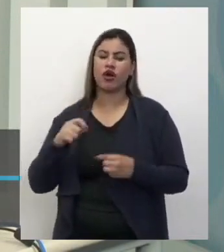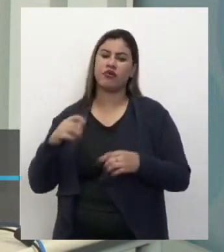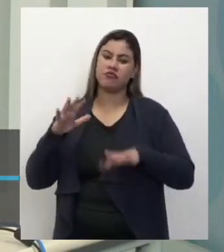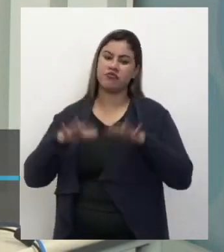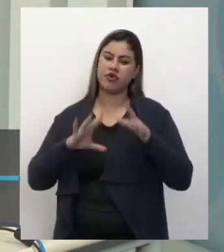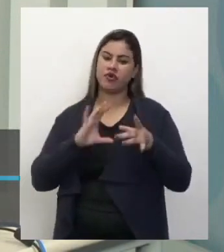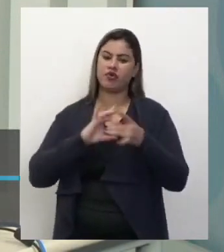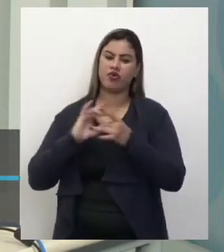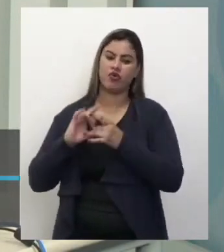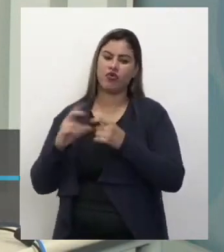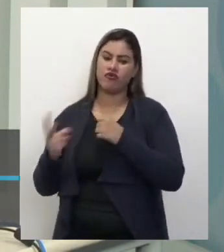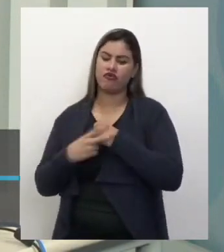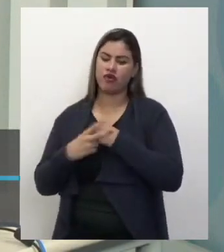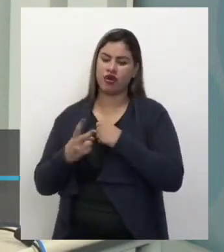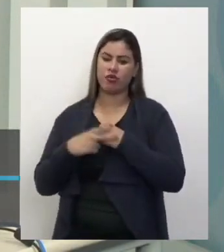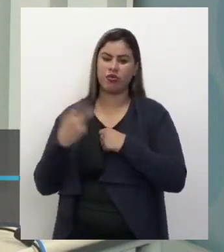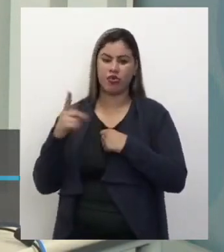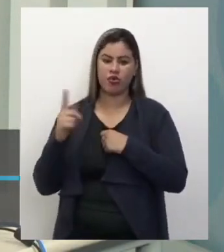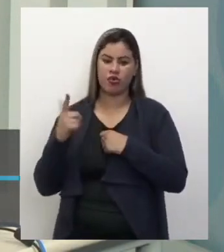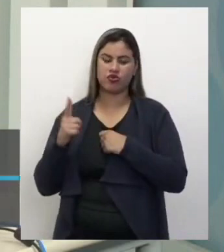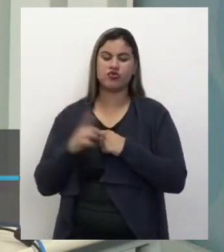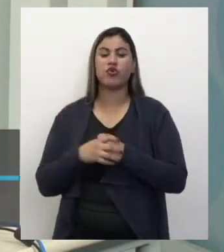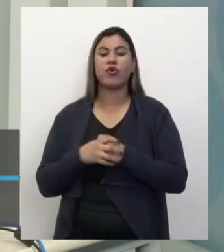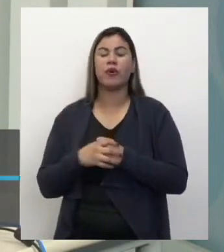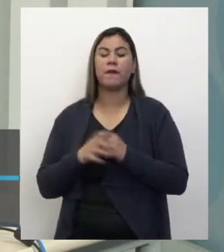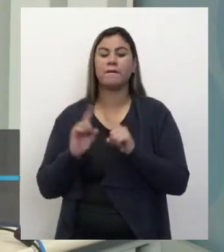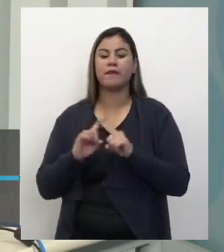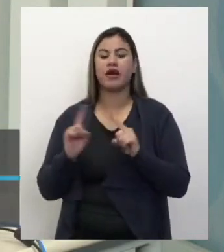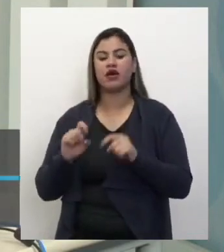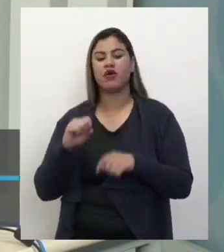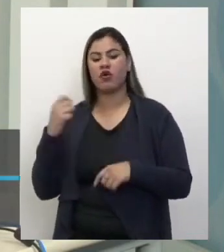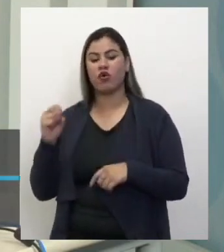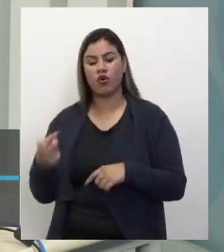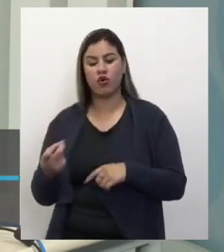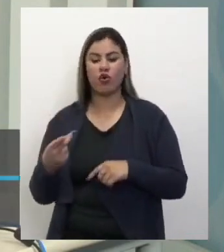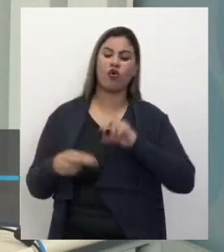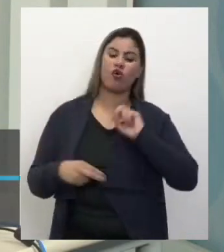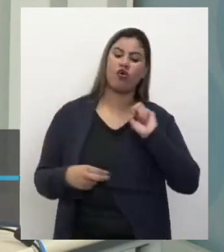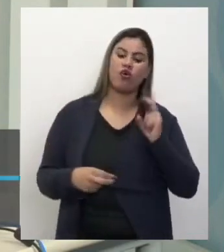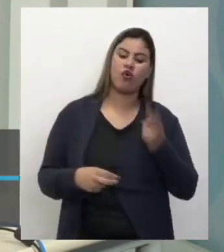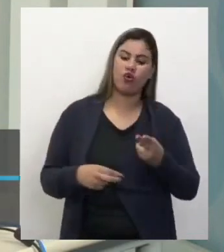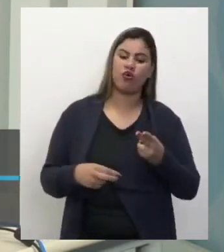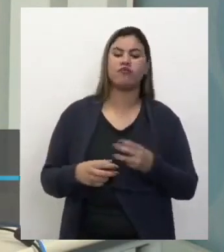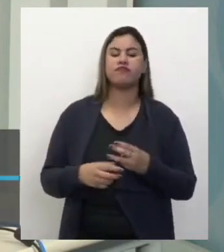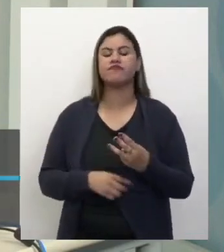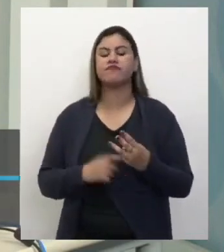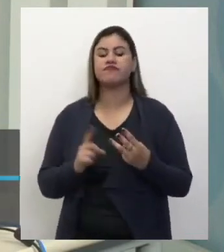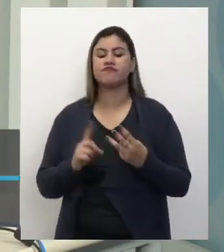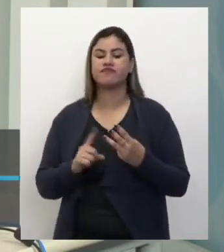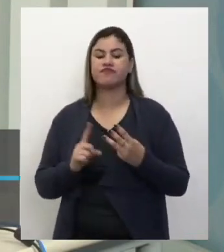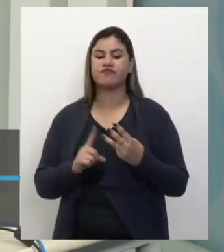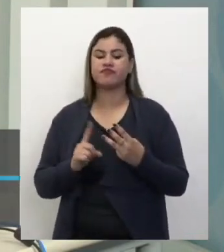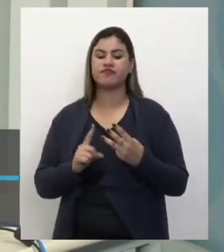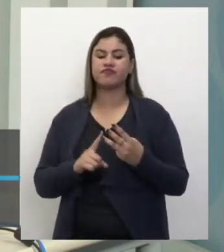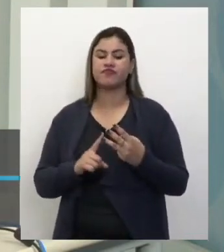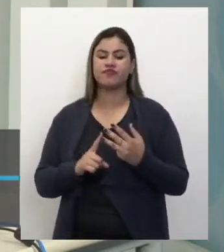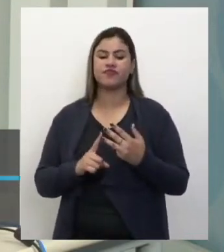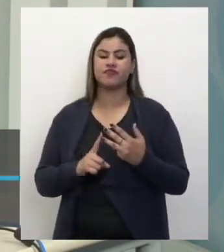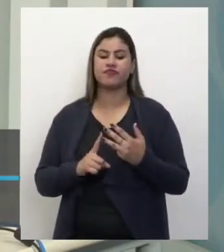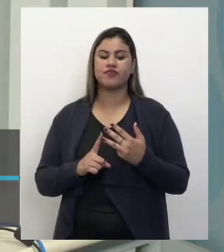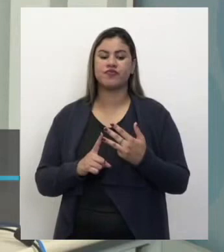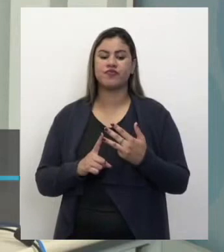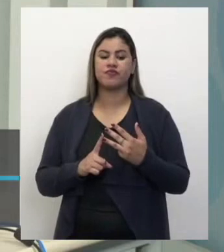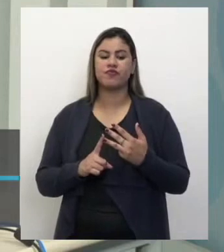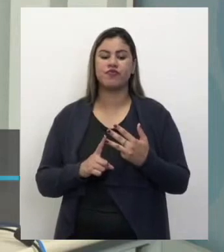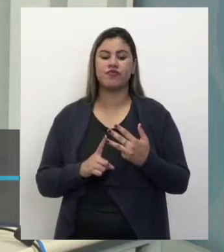pode ser um verbo ou enfim. Mas o ora também dá a ideia, ou você faz isso, ou você faz aquilo. Nós temos as orações também coordenadas,